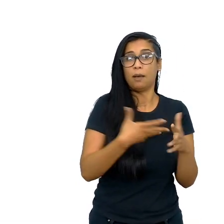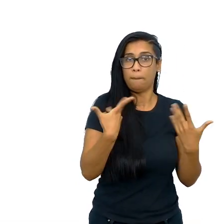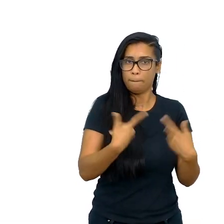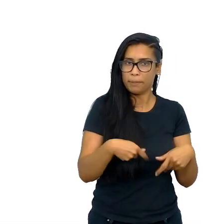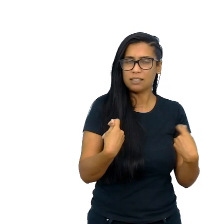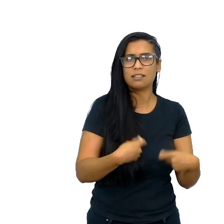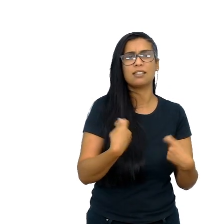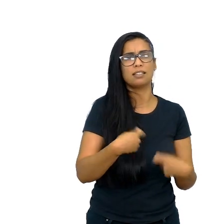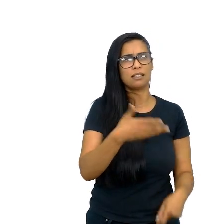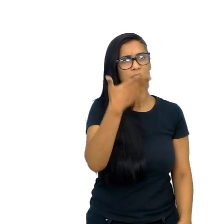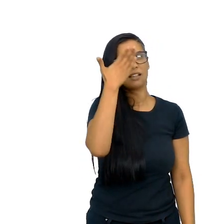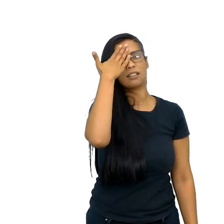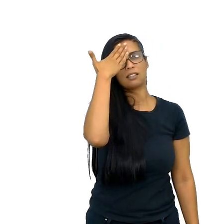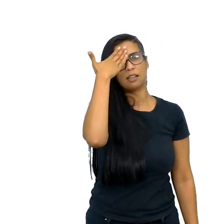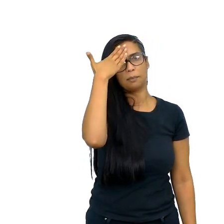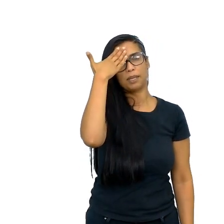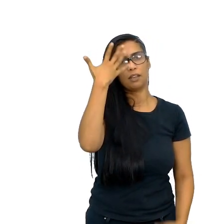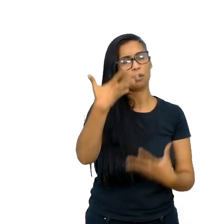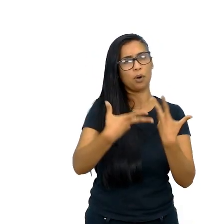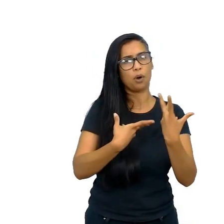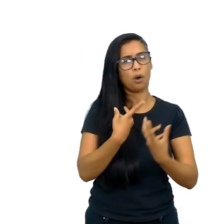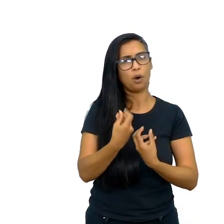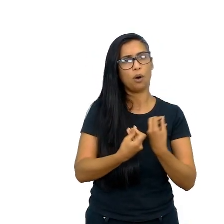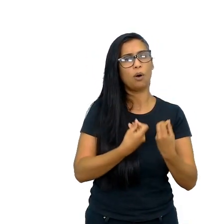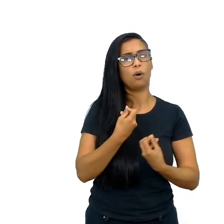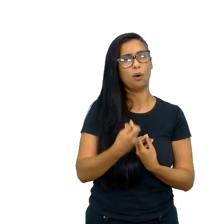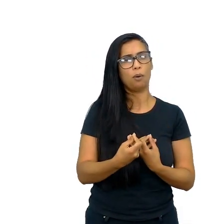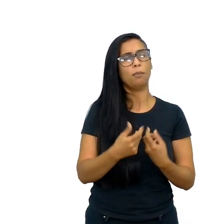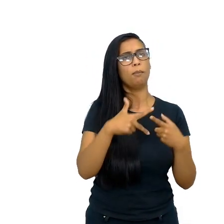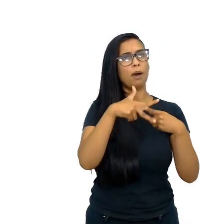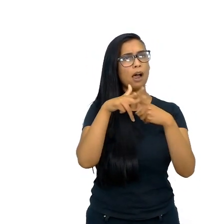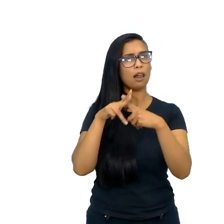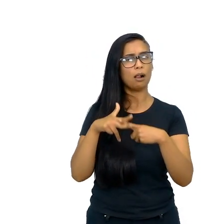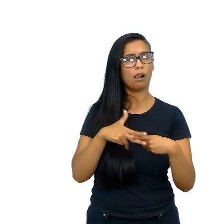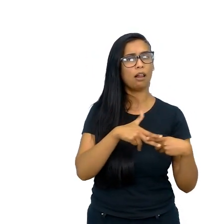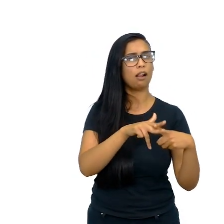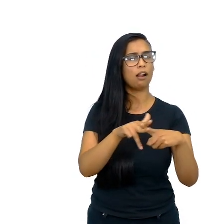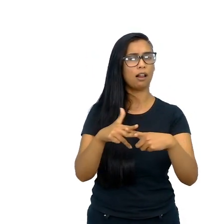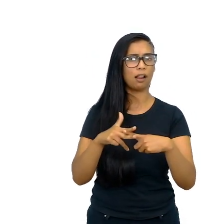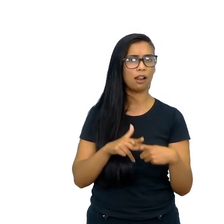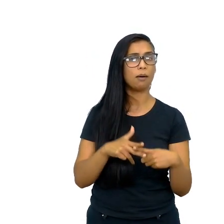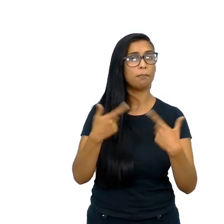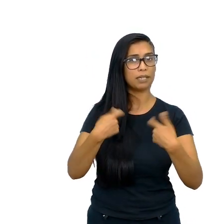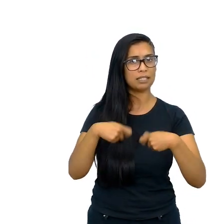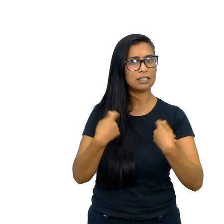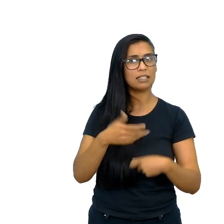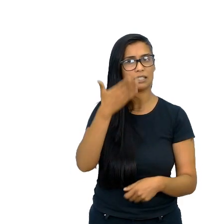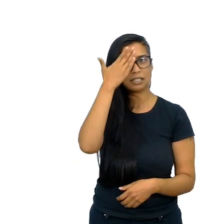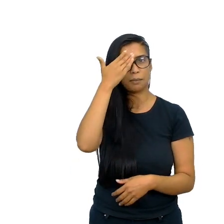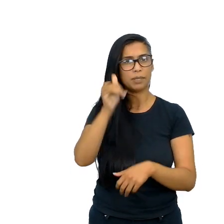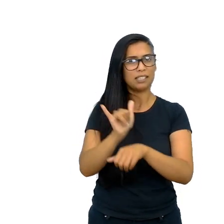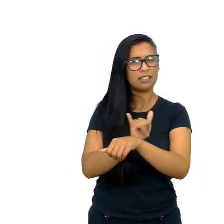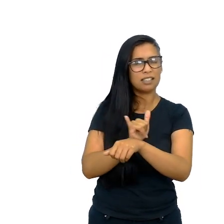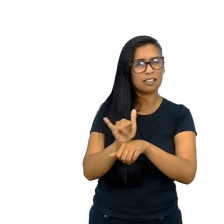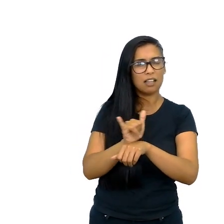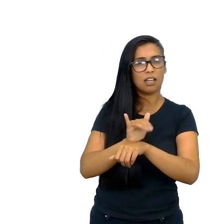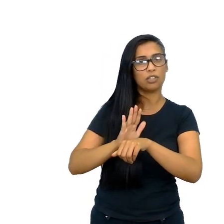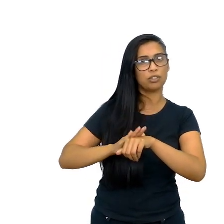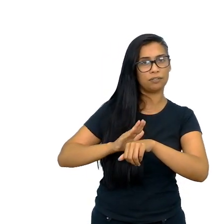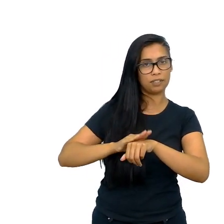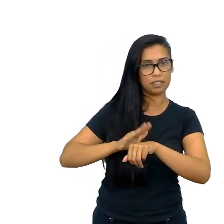de uma capacidade de decodificação. Isso também precisa ser ensinado, mas também podemos aí partir para um movimento